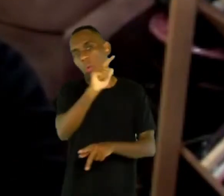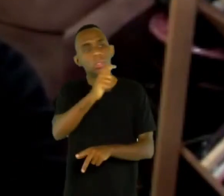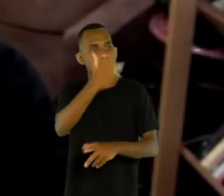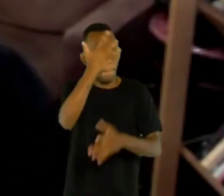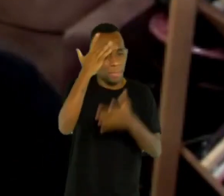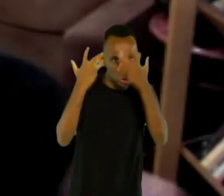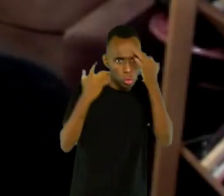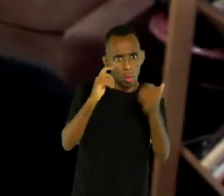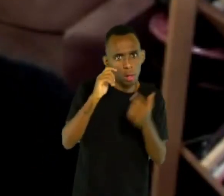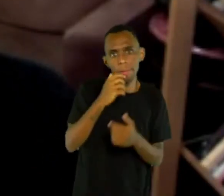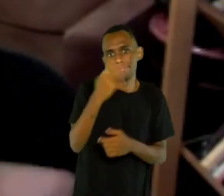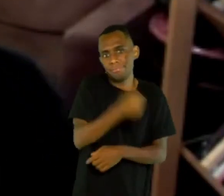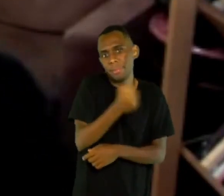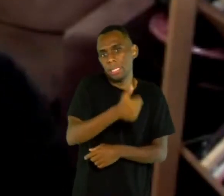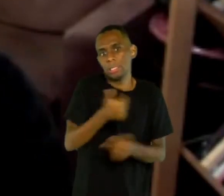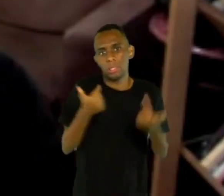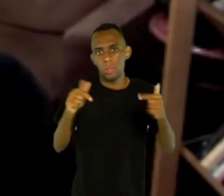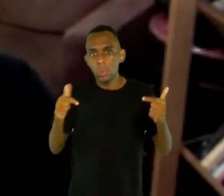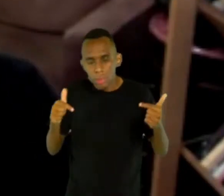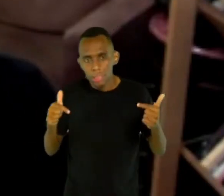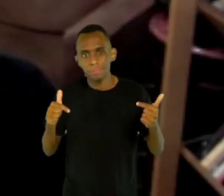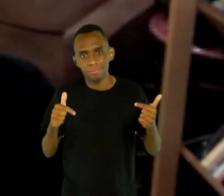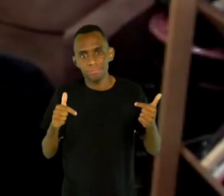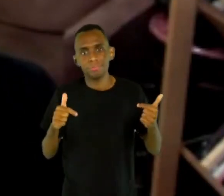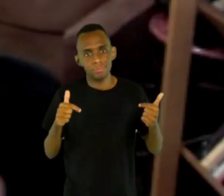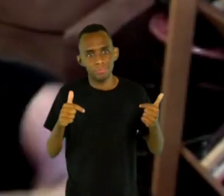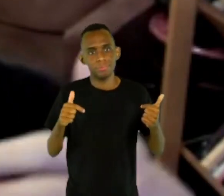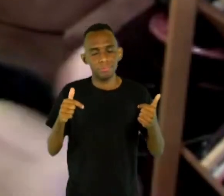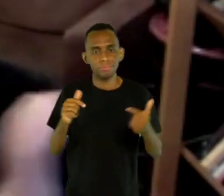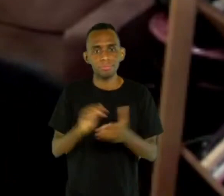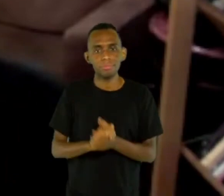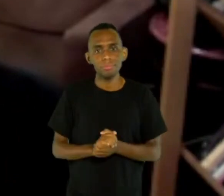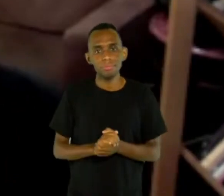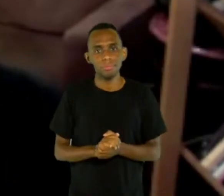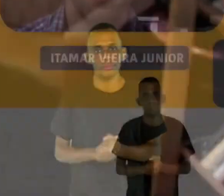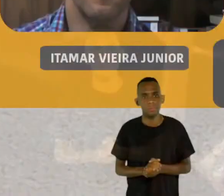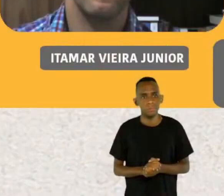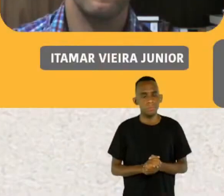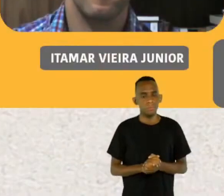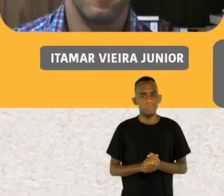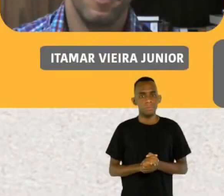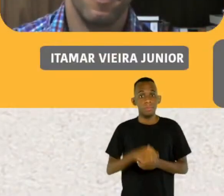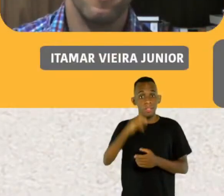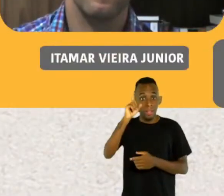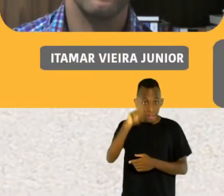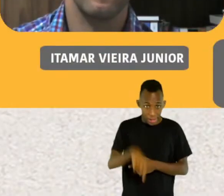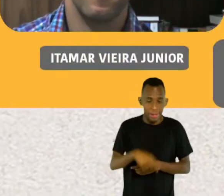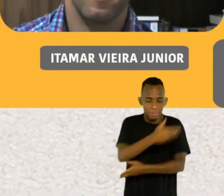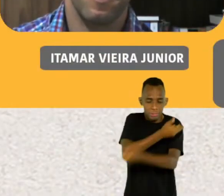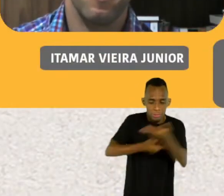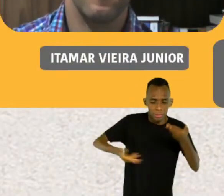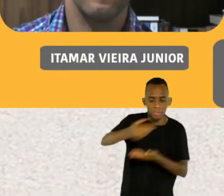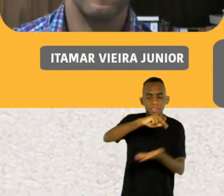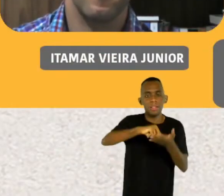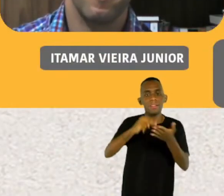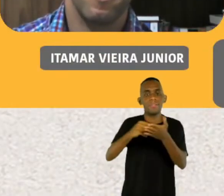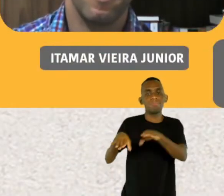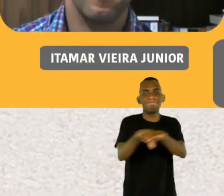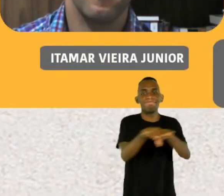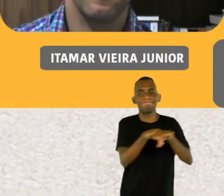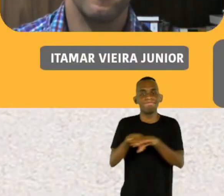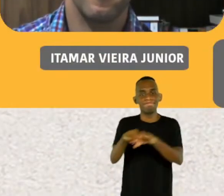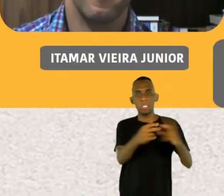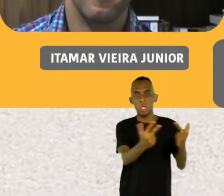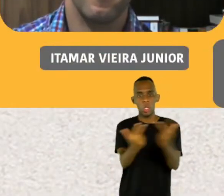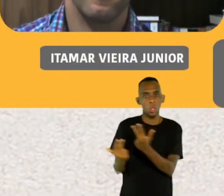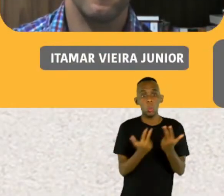teve, de uma leitura, numa discussão de seminário, isso os torna muito iguais. E isso